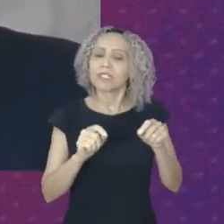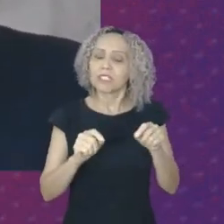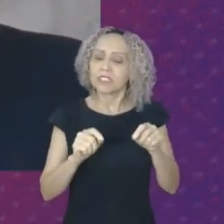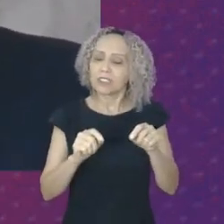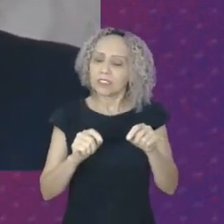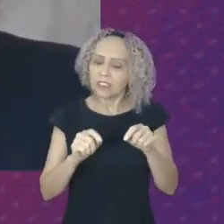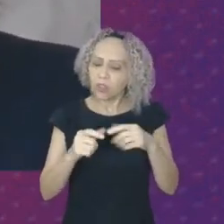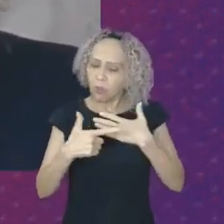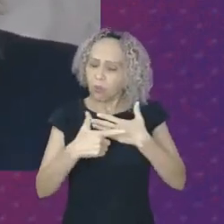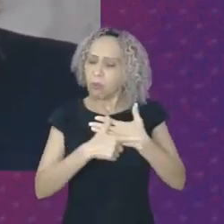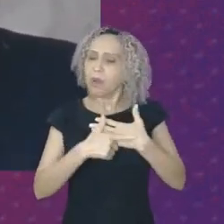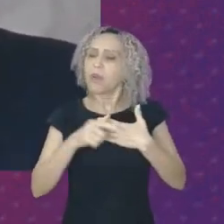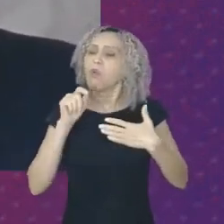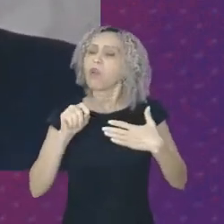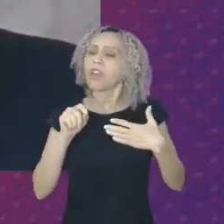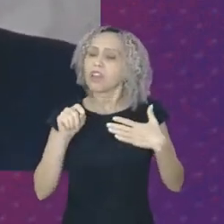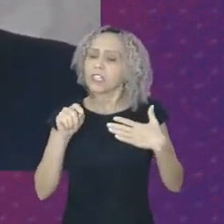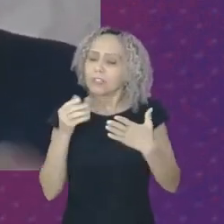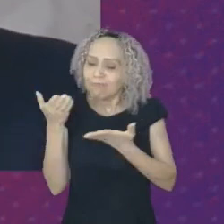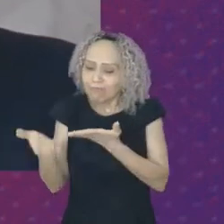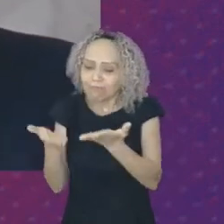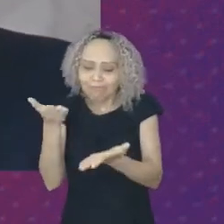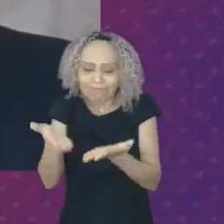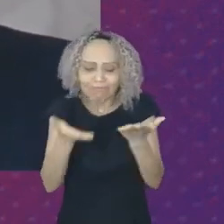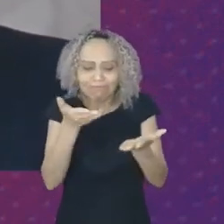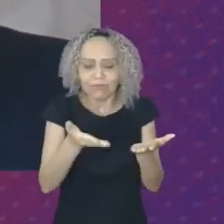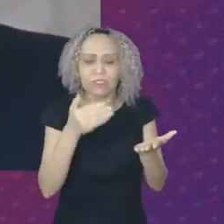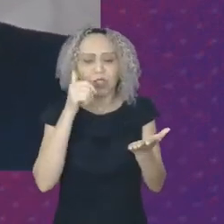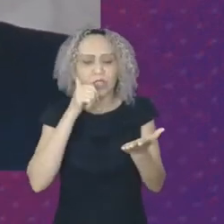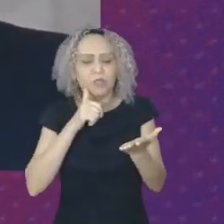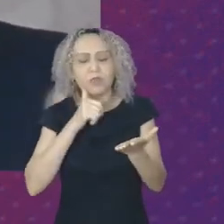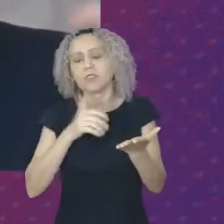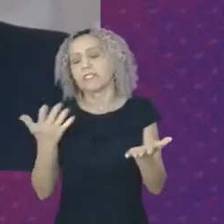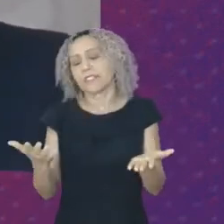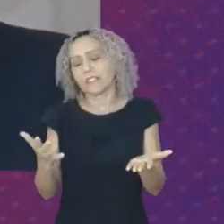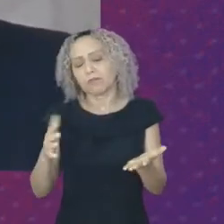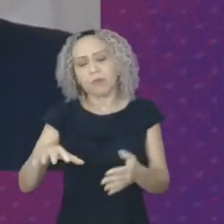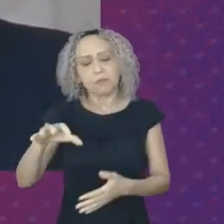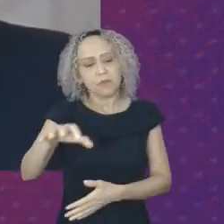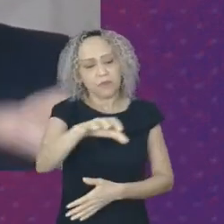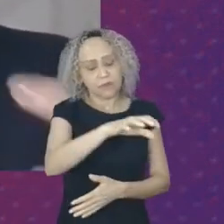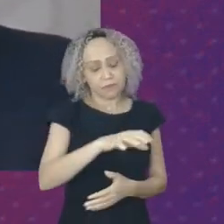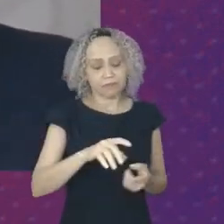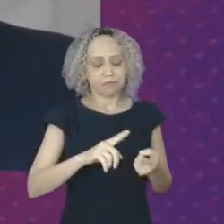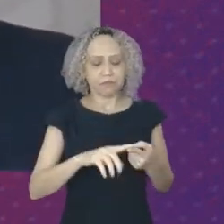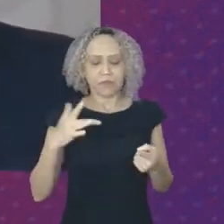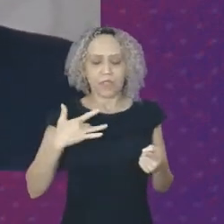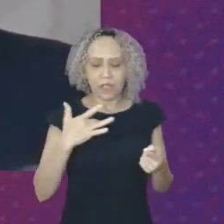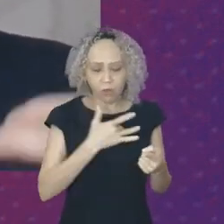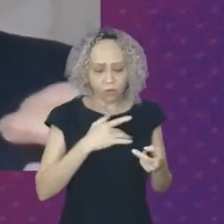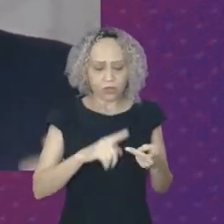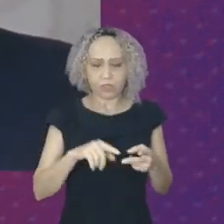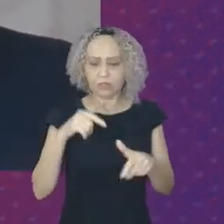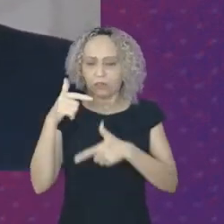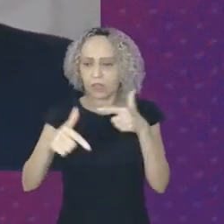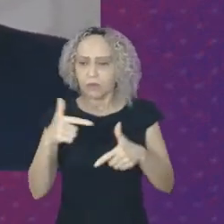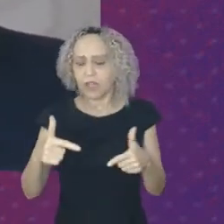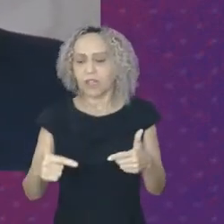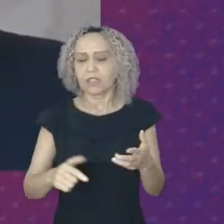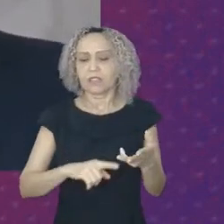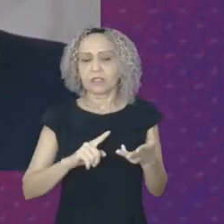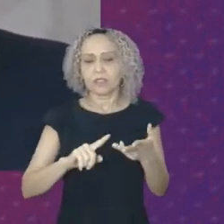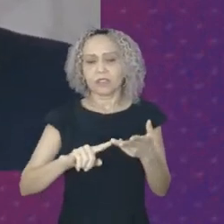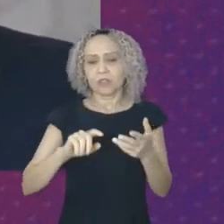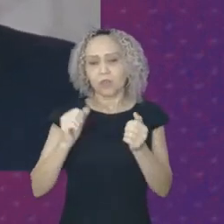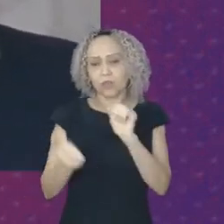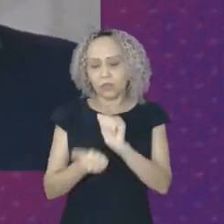as mulheres nas diversas necessidades e áreas, na saúde, no trabalho, nos